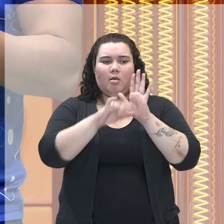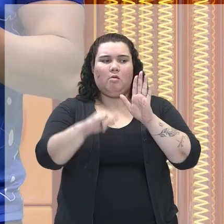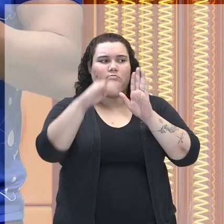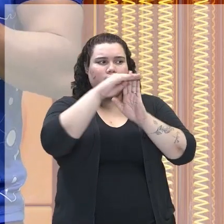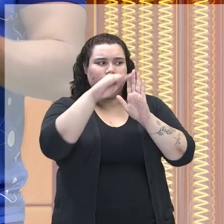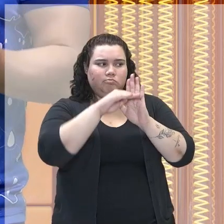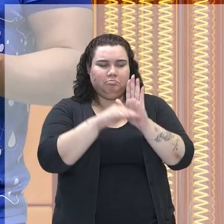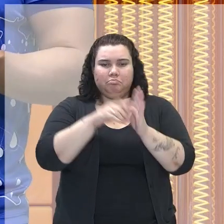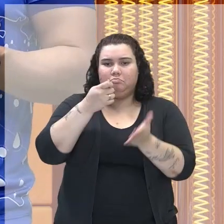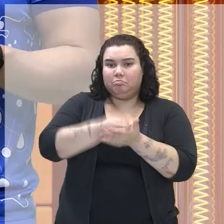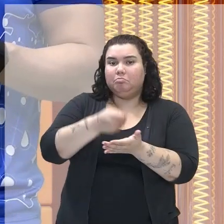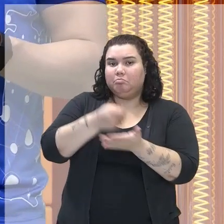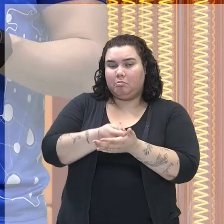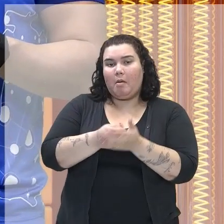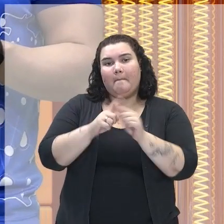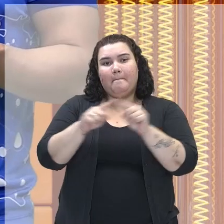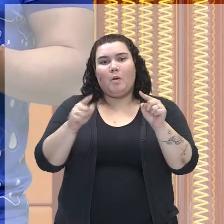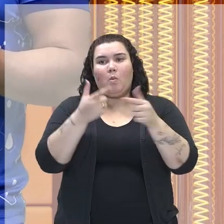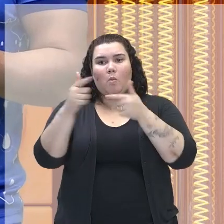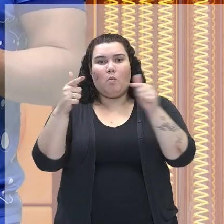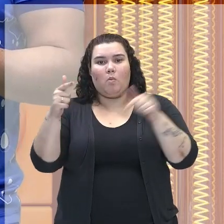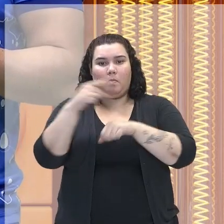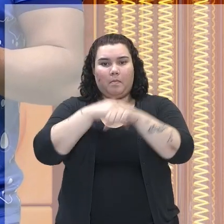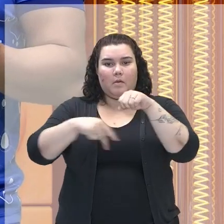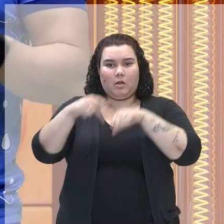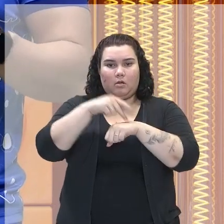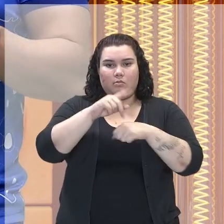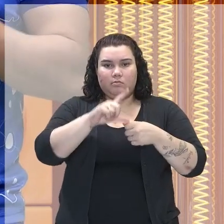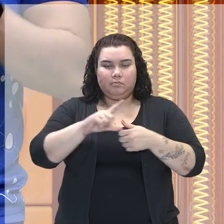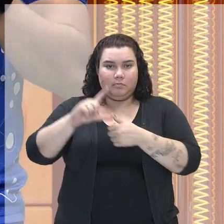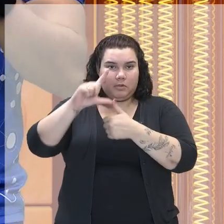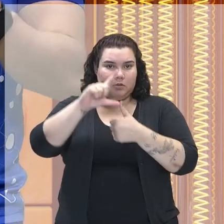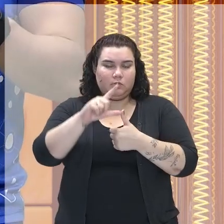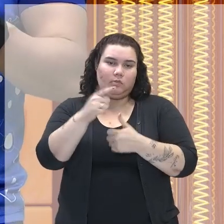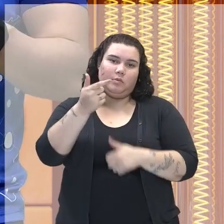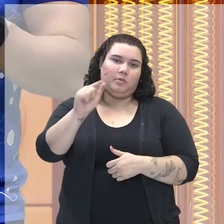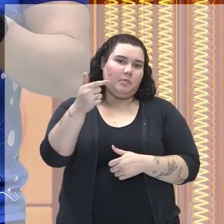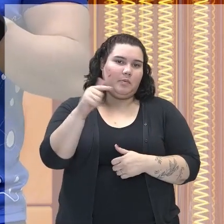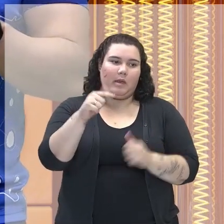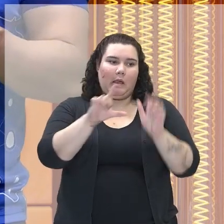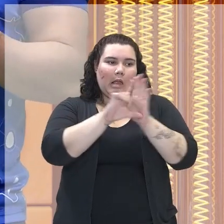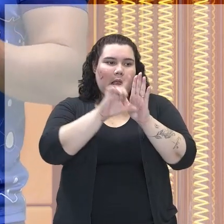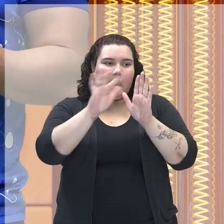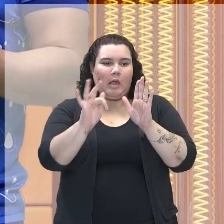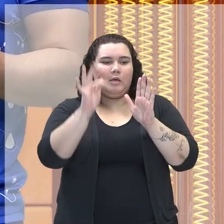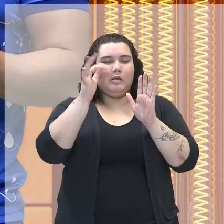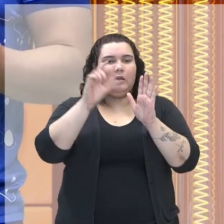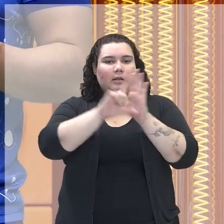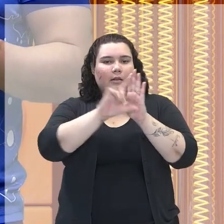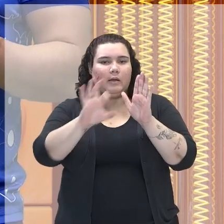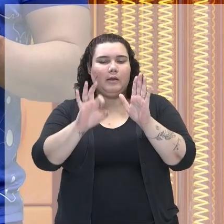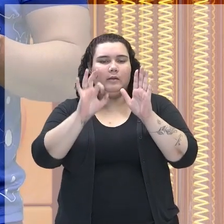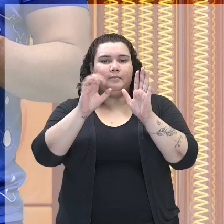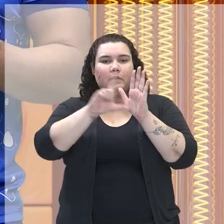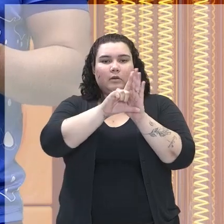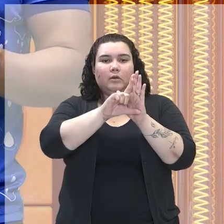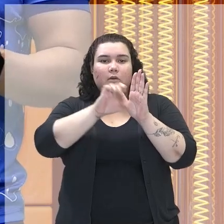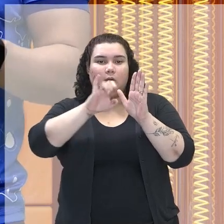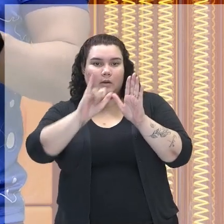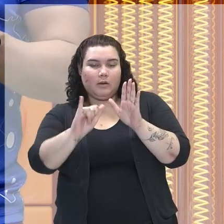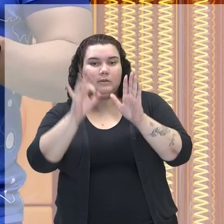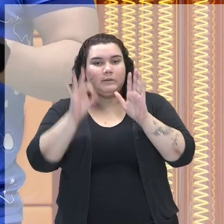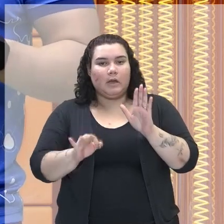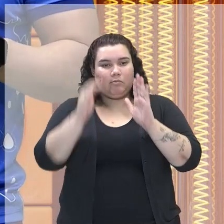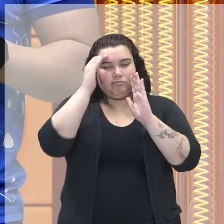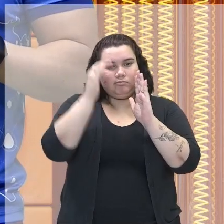trabalhistas, mas em outros países da América Latina, tá certo? Que acabam não tendo leis tão rígidas, certo? No caso do Brasil